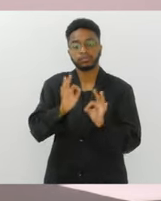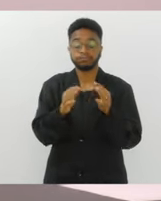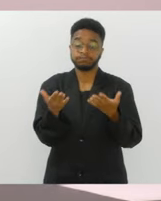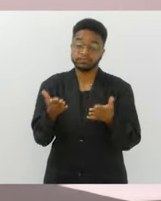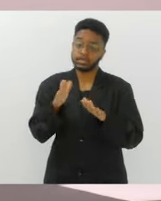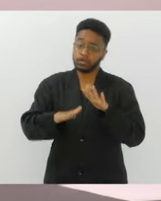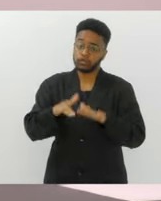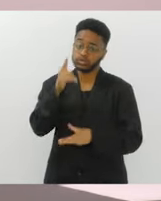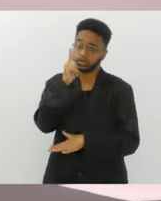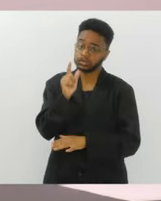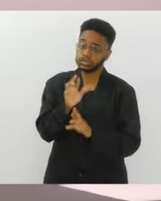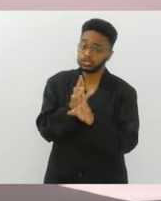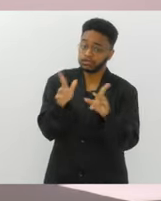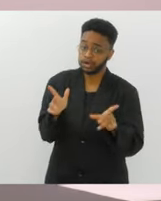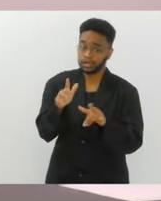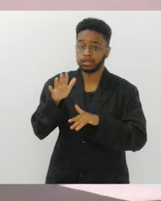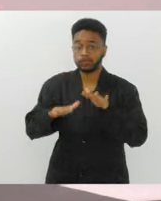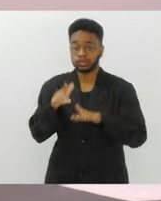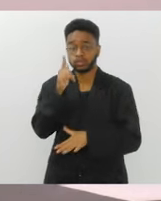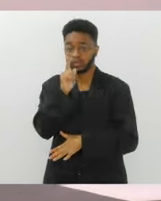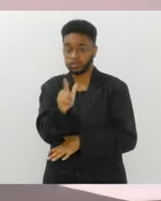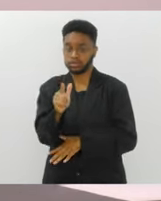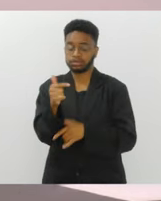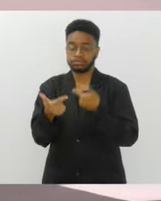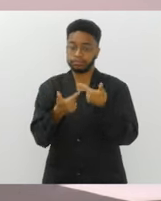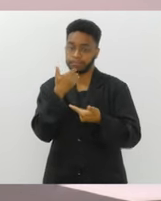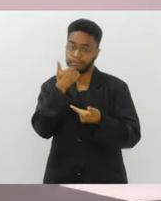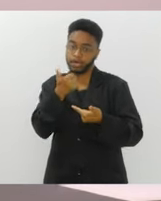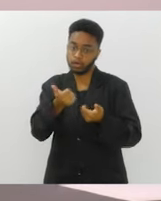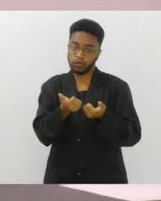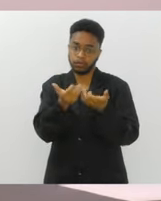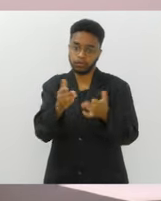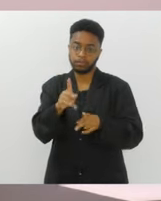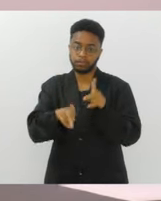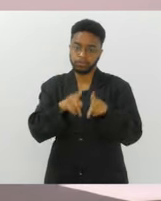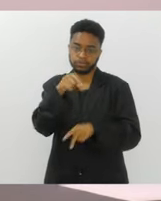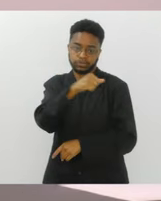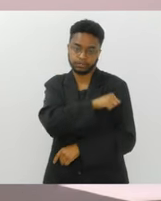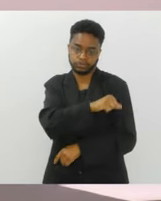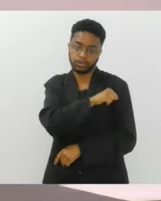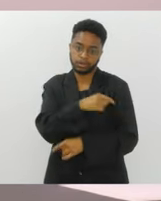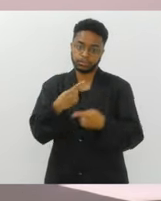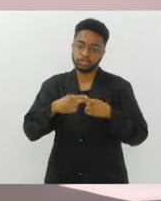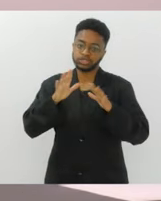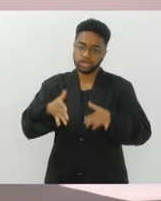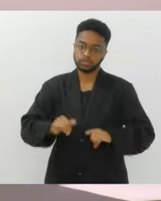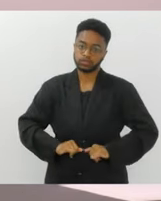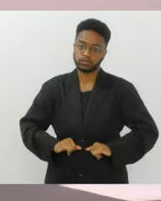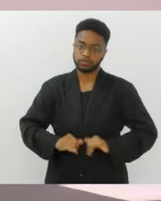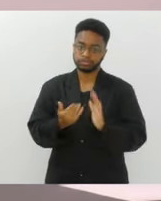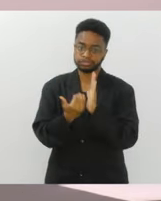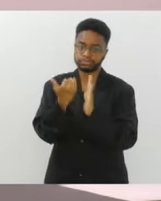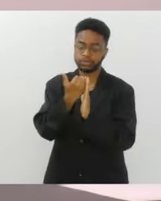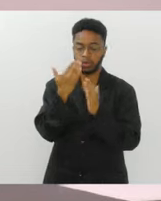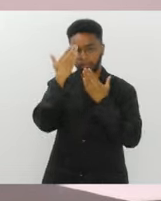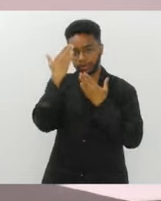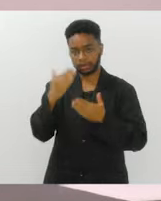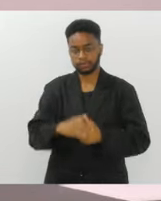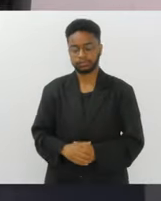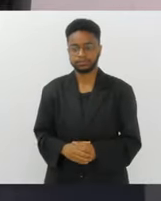fazer diferente e talvez a gente consiga um serviço melhor aqui para a população fluminense que já sofreu demais. Obrigado. Obrigado,